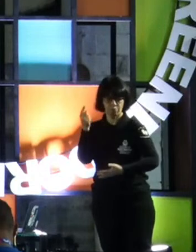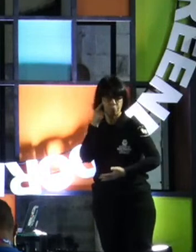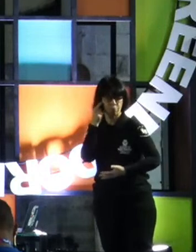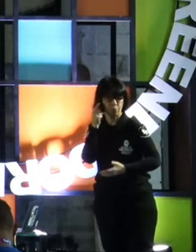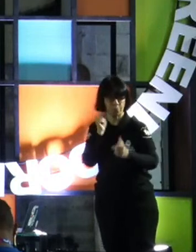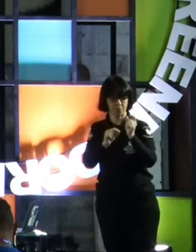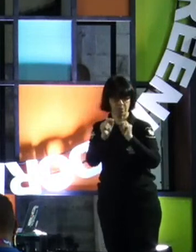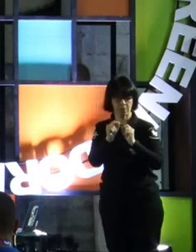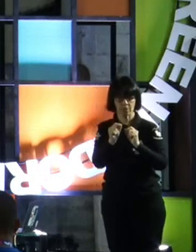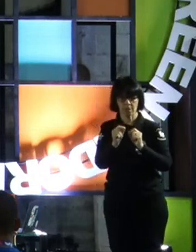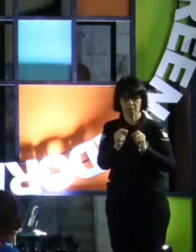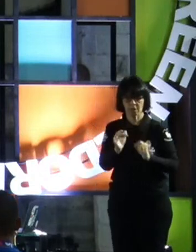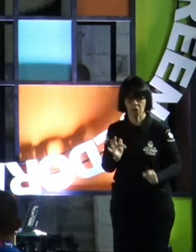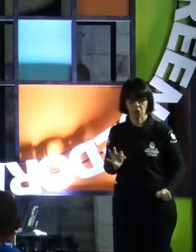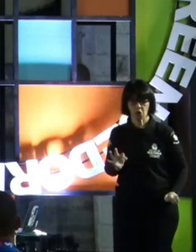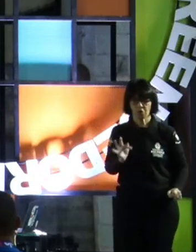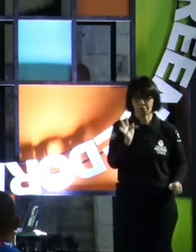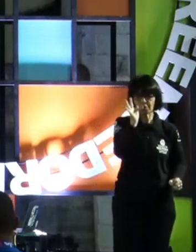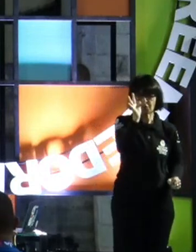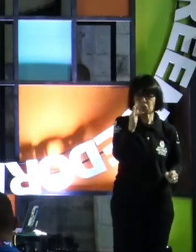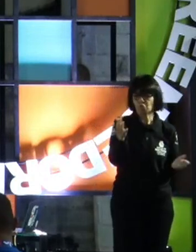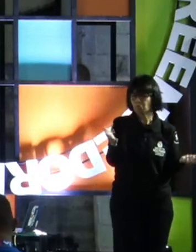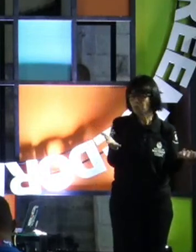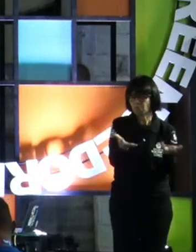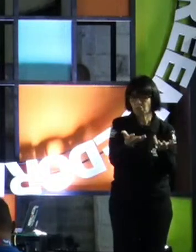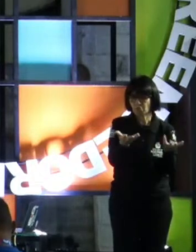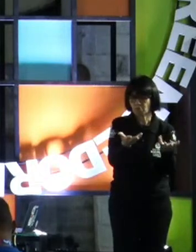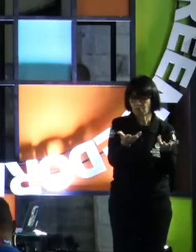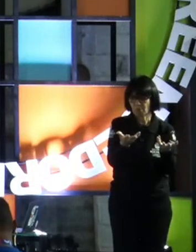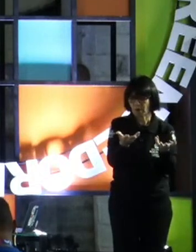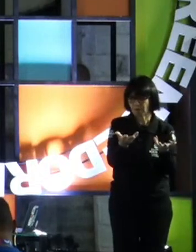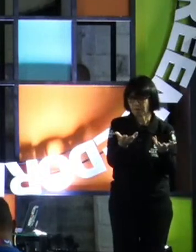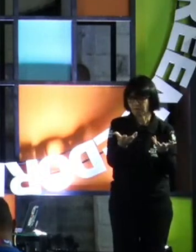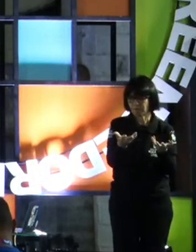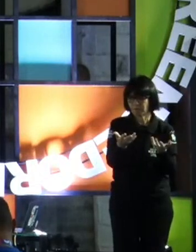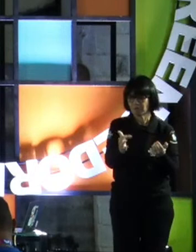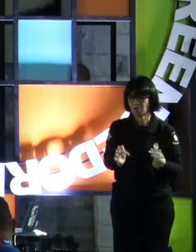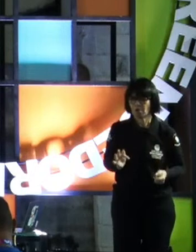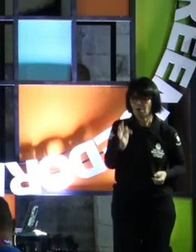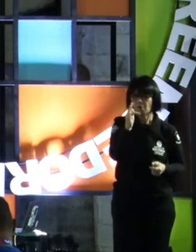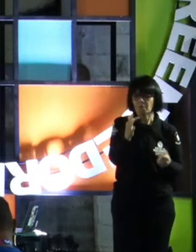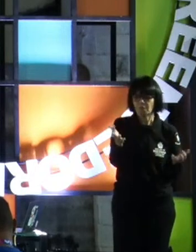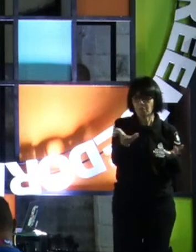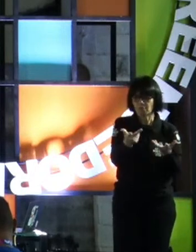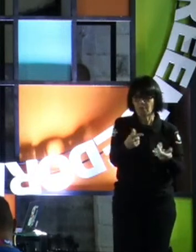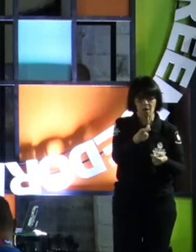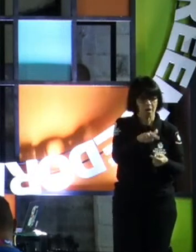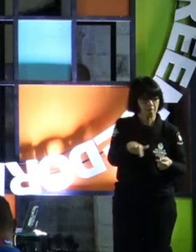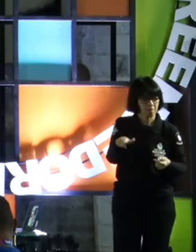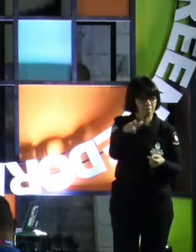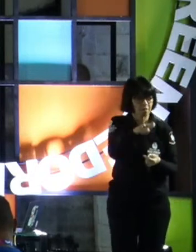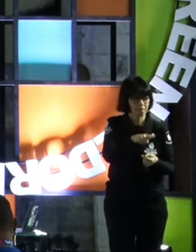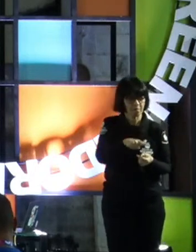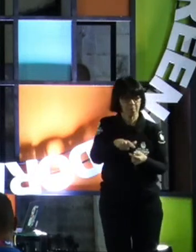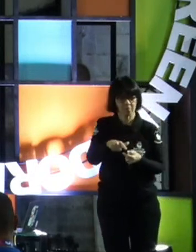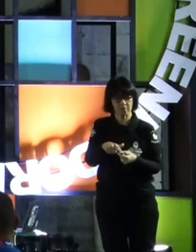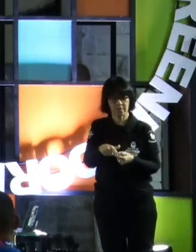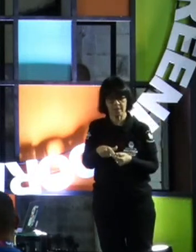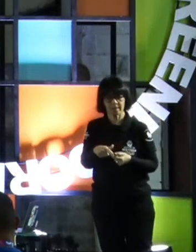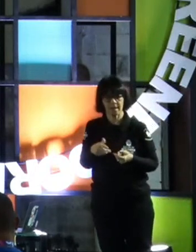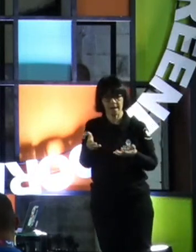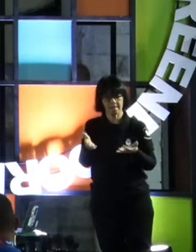é qual futuro... Como é mesmo? Qual futuro você está puxando para o